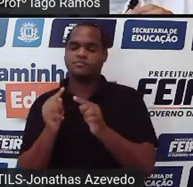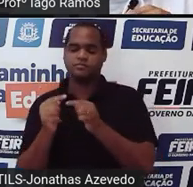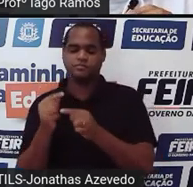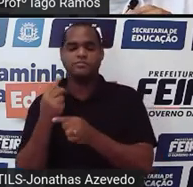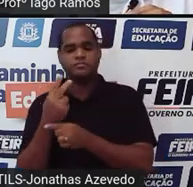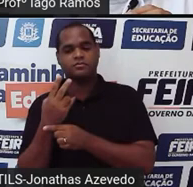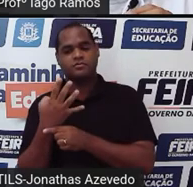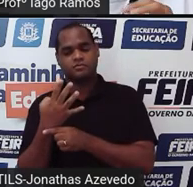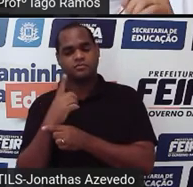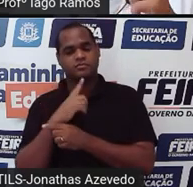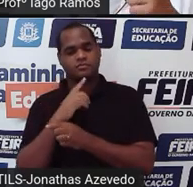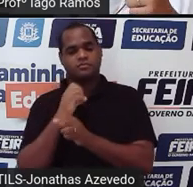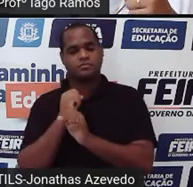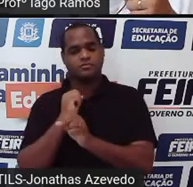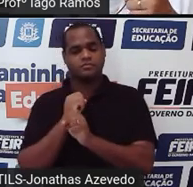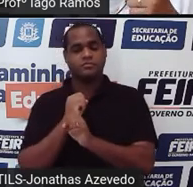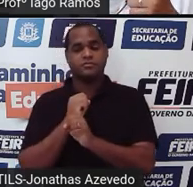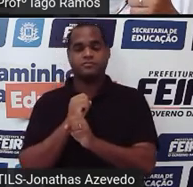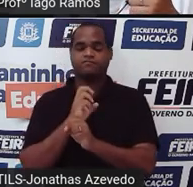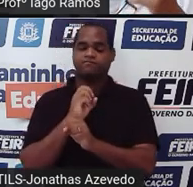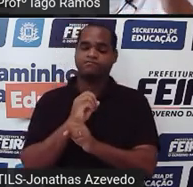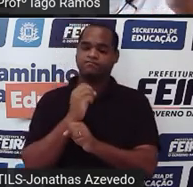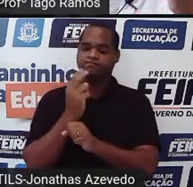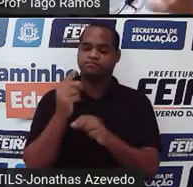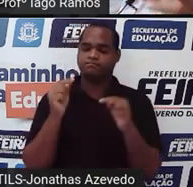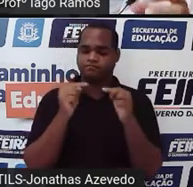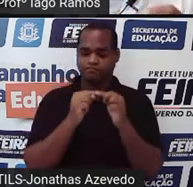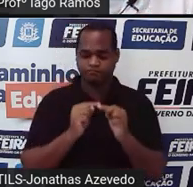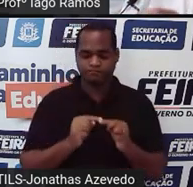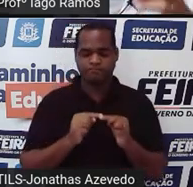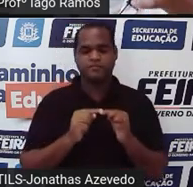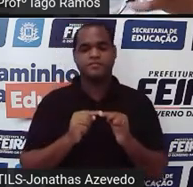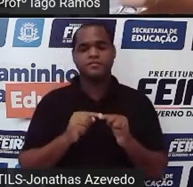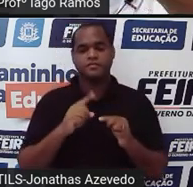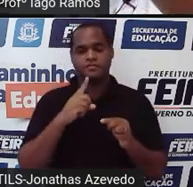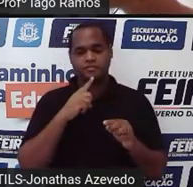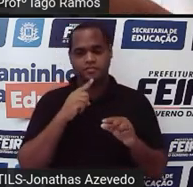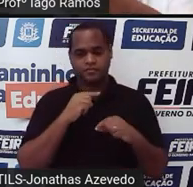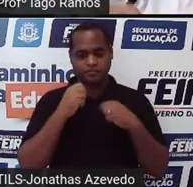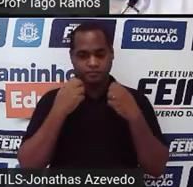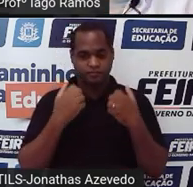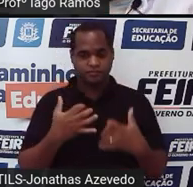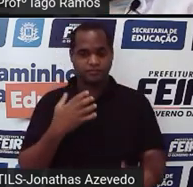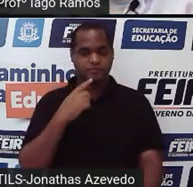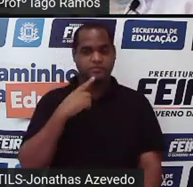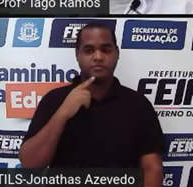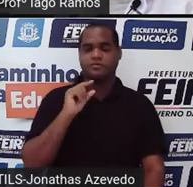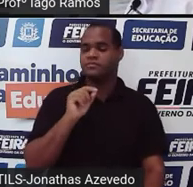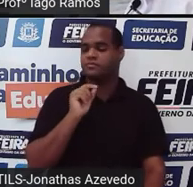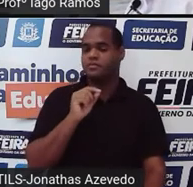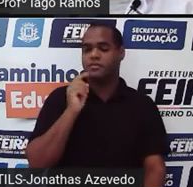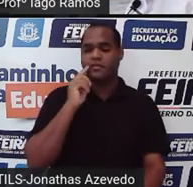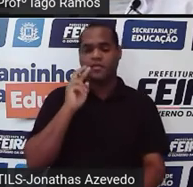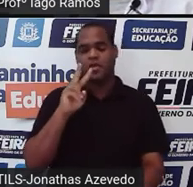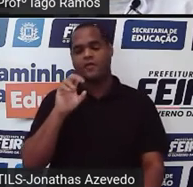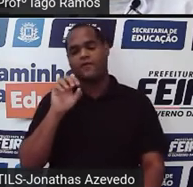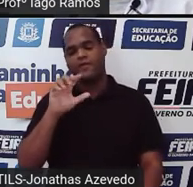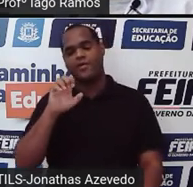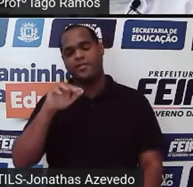aqui vai dar 24 ou seja para eu calcular o volume desse paralelepípedo